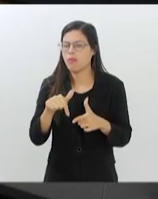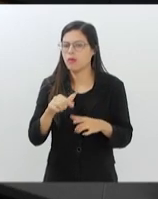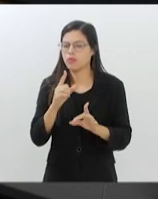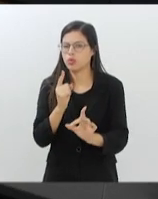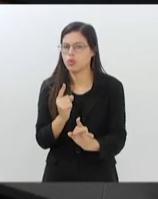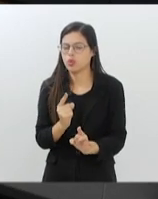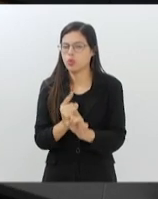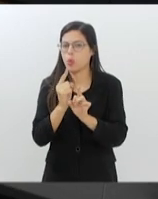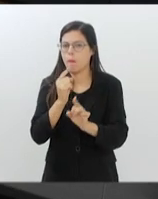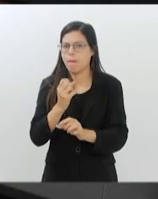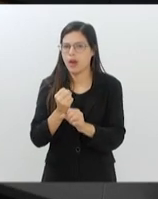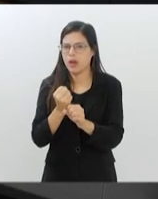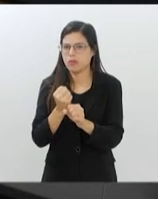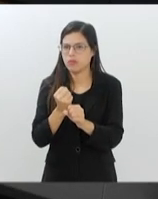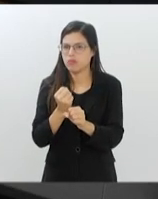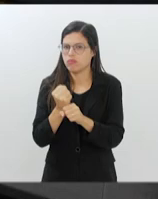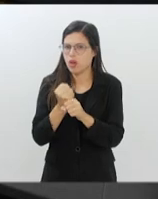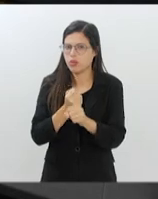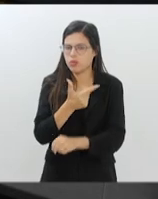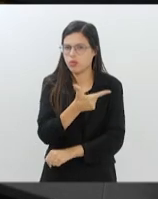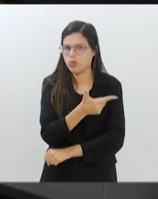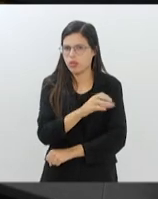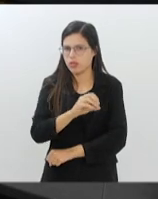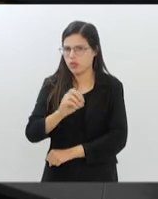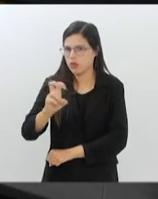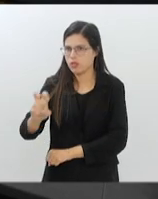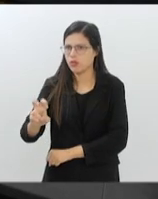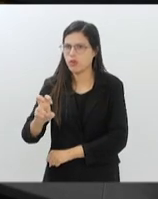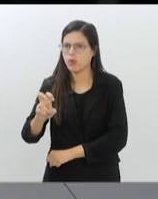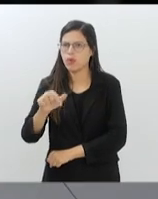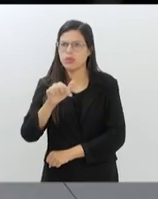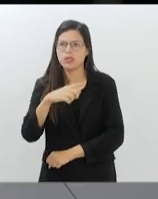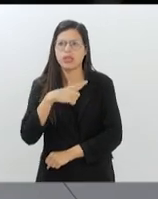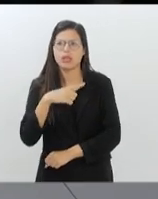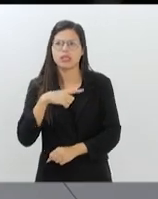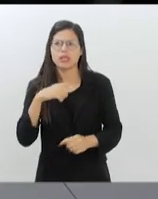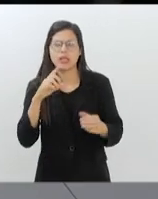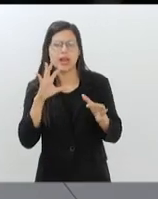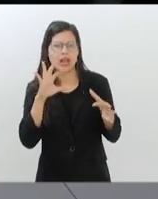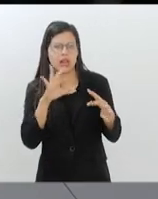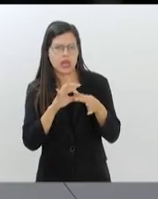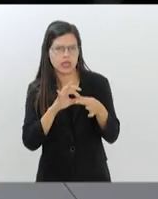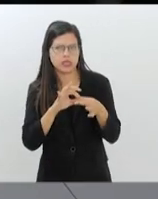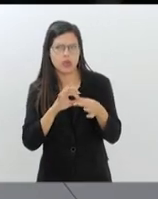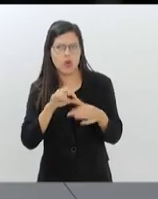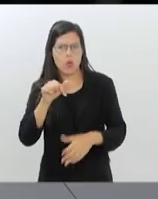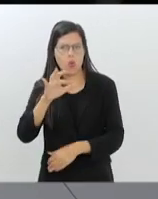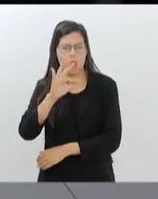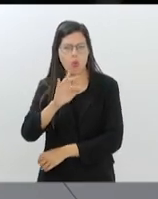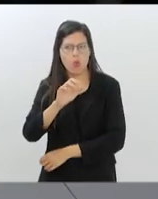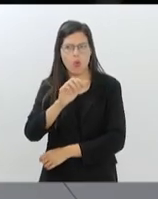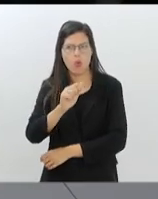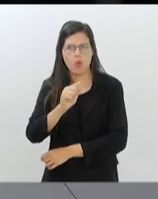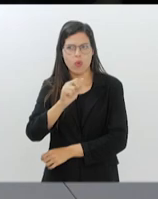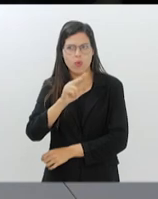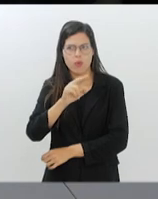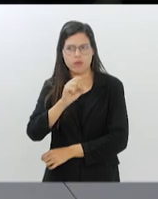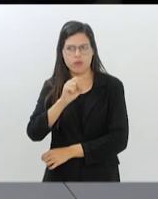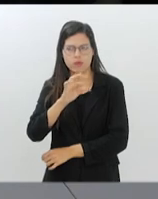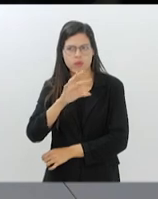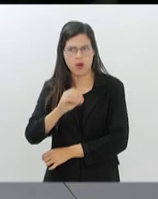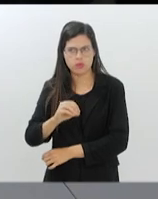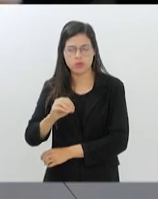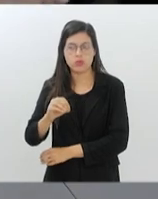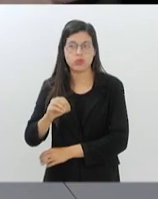2005 por meio de gravação o senhor tem alguma relação Direta com o senhor Fausto empresa Nova mas essas essas agências eh e esses episódios a qual vossa